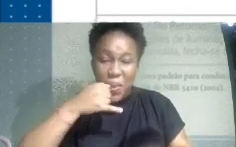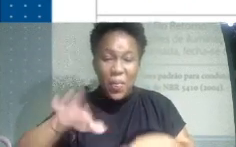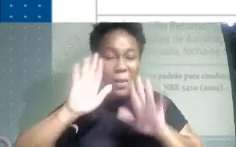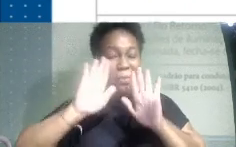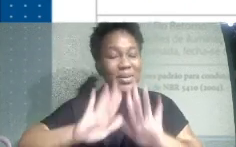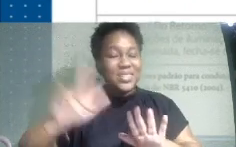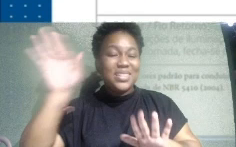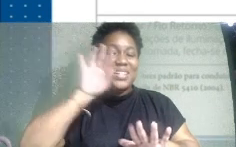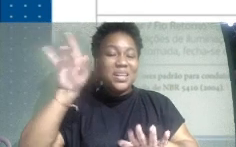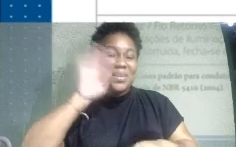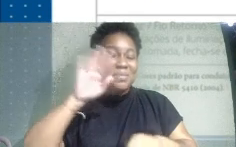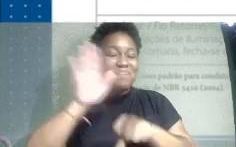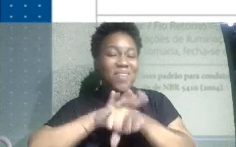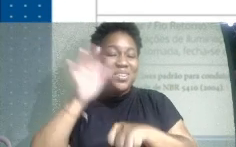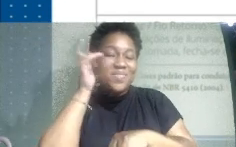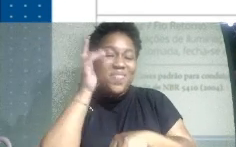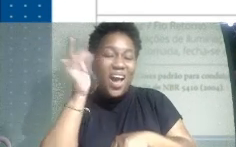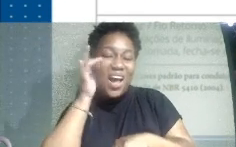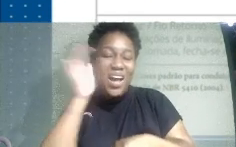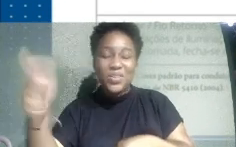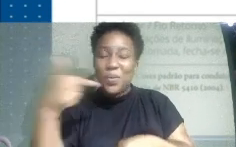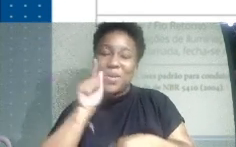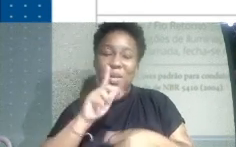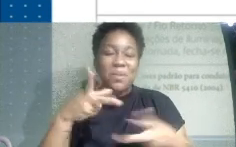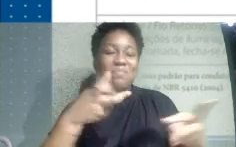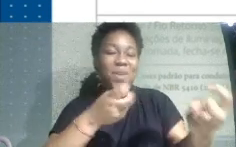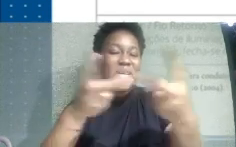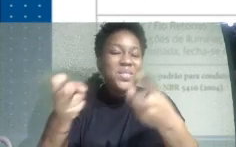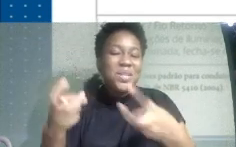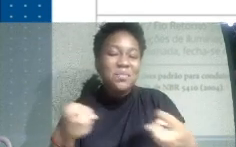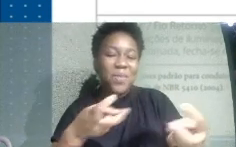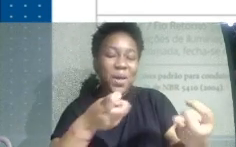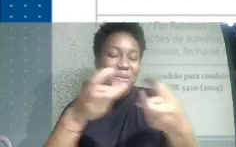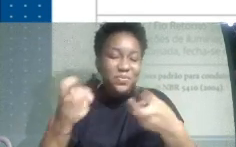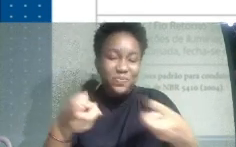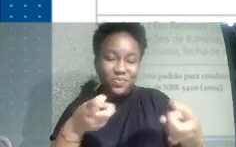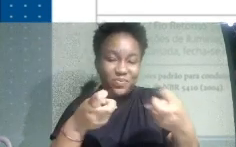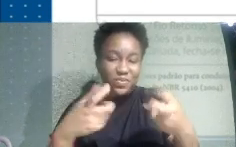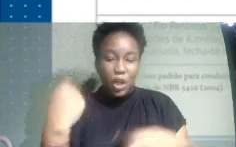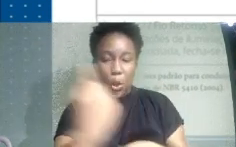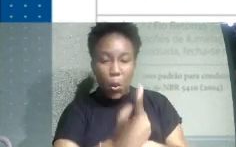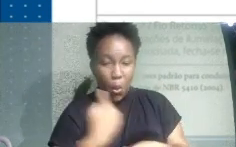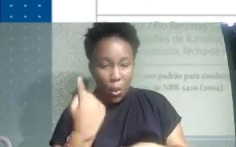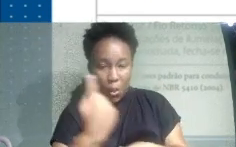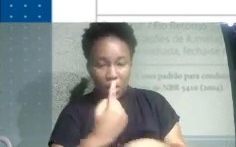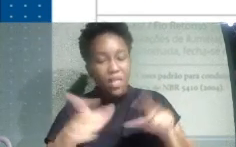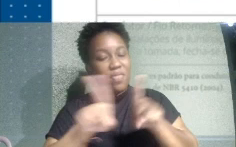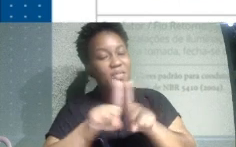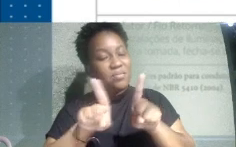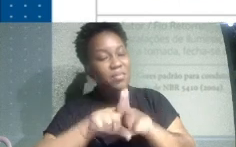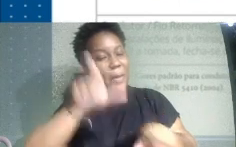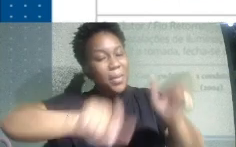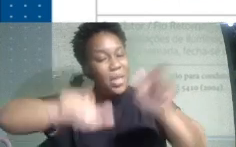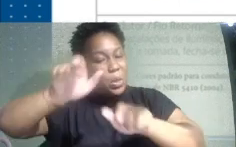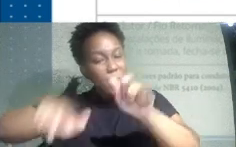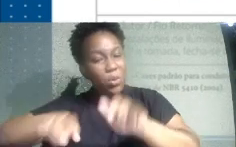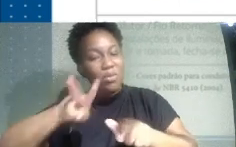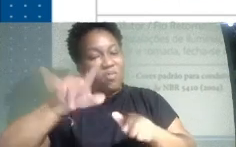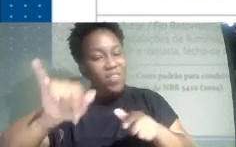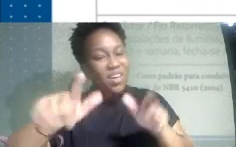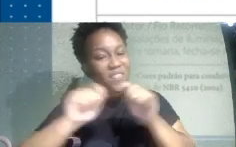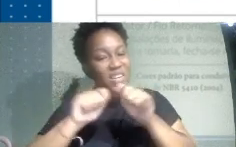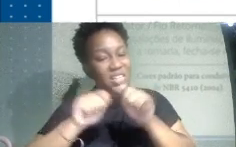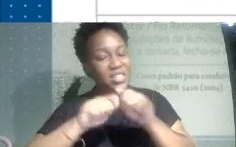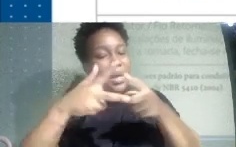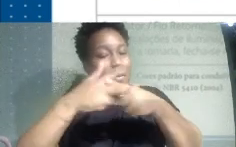muito mais fácil a gente conseguir fazer essa identificação. Isso tanto para nós quanto para quem for fazer uma manutenção, para quem for fazer uma